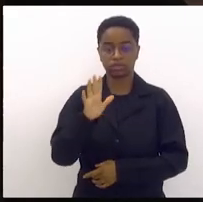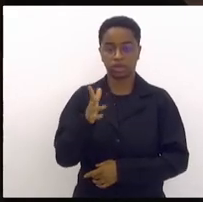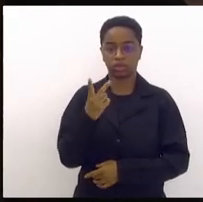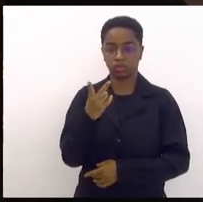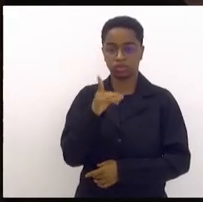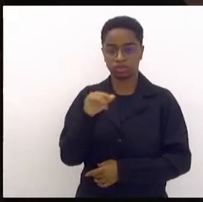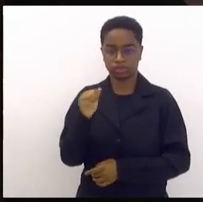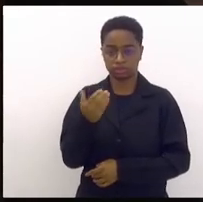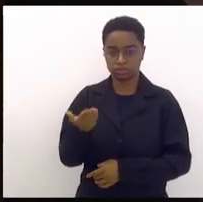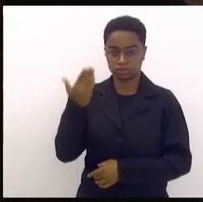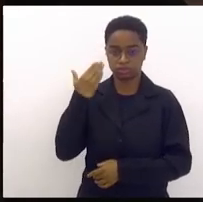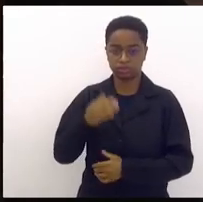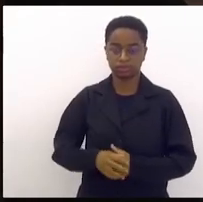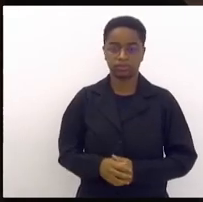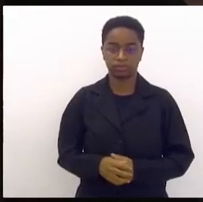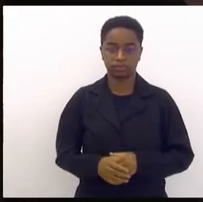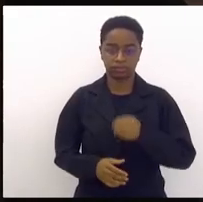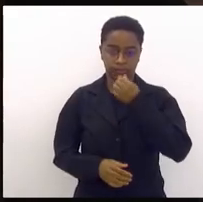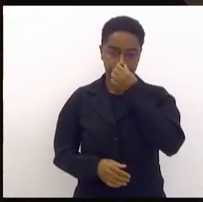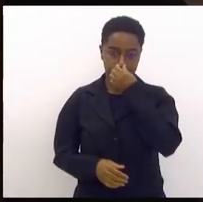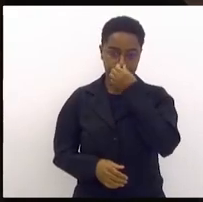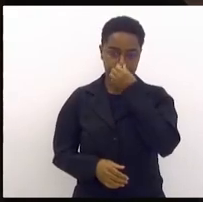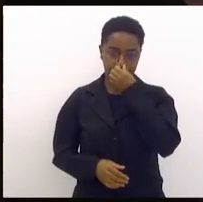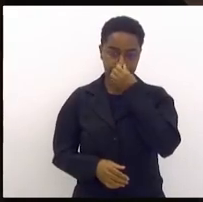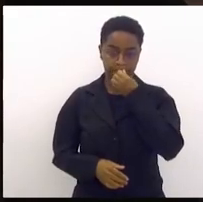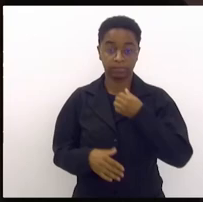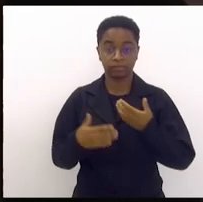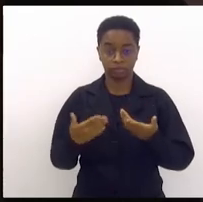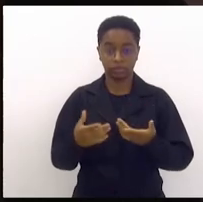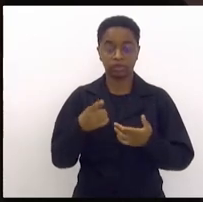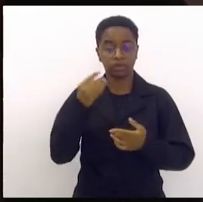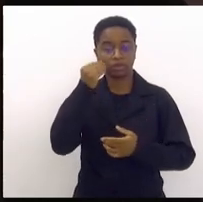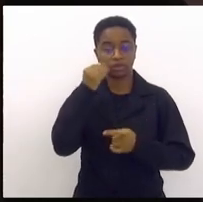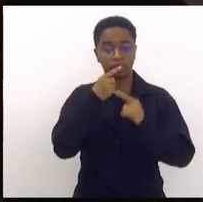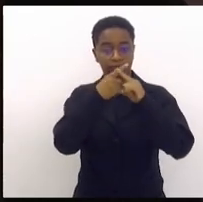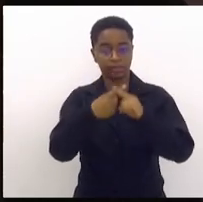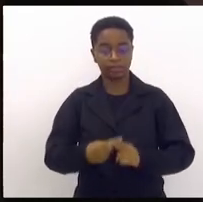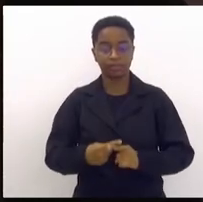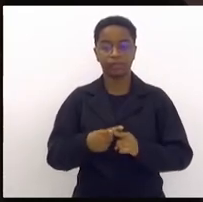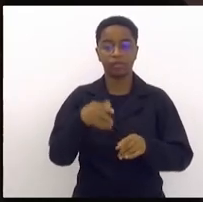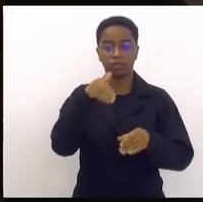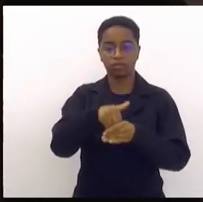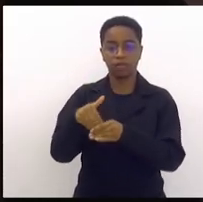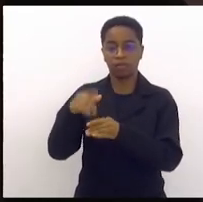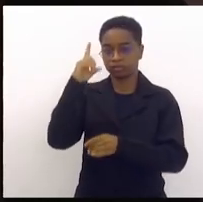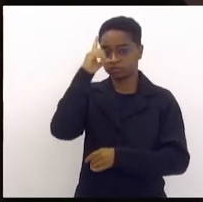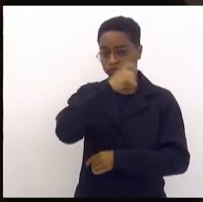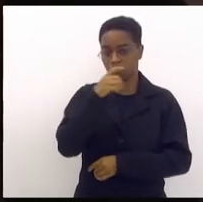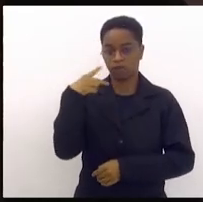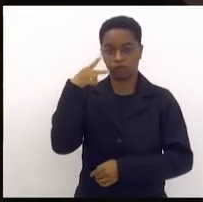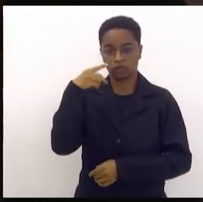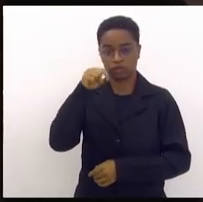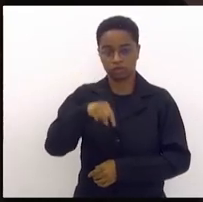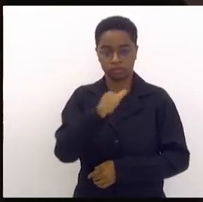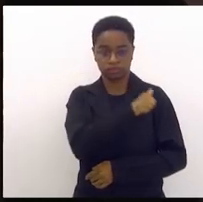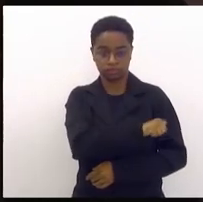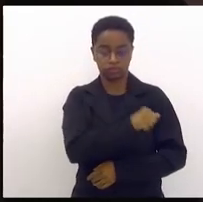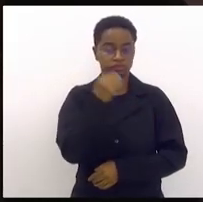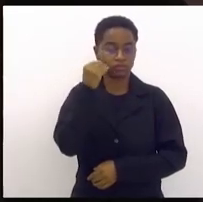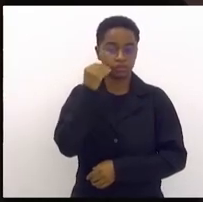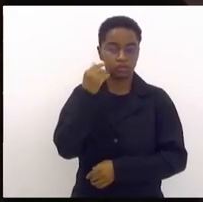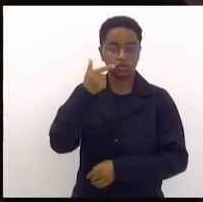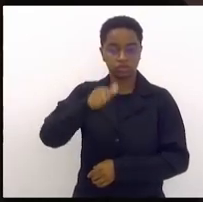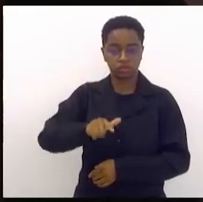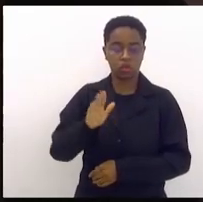atrás, para disputar, eventualmente, uma eleição difícil de vereador na cidade do Rio de Janeiro para a